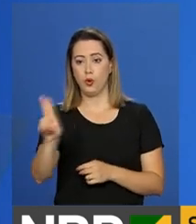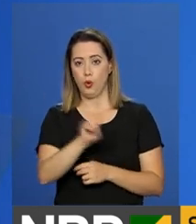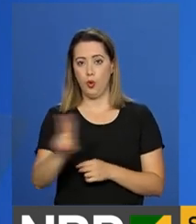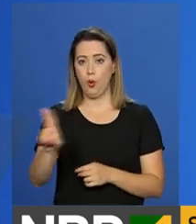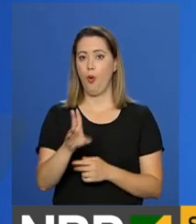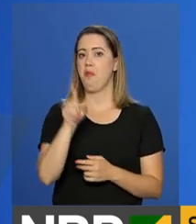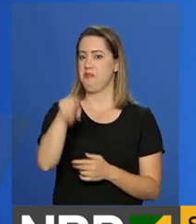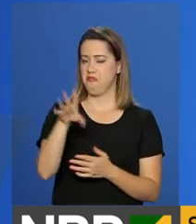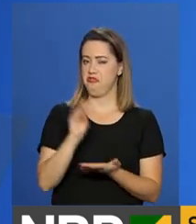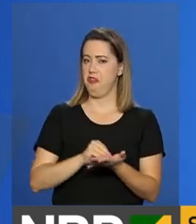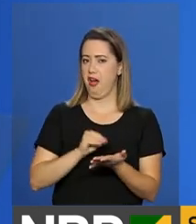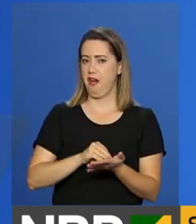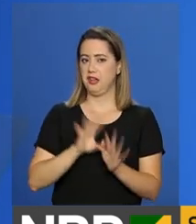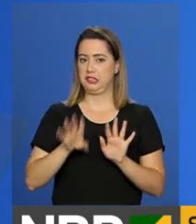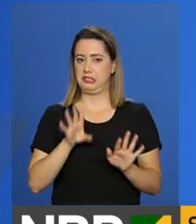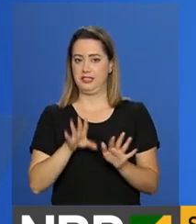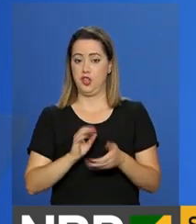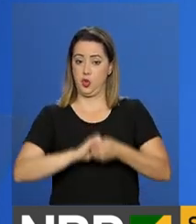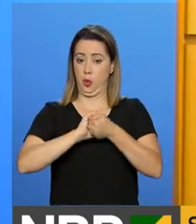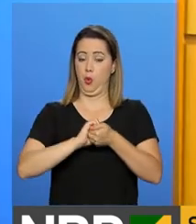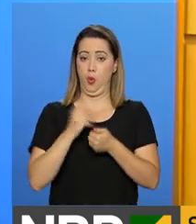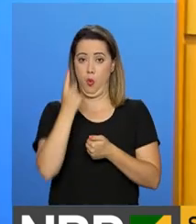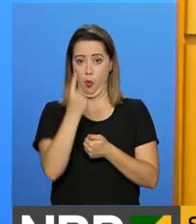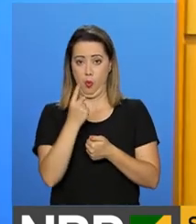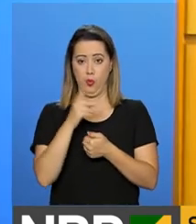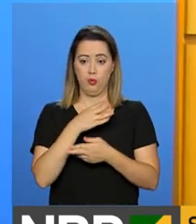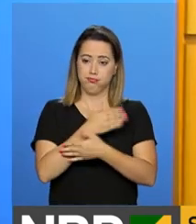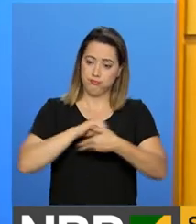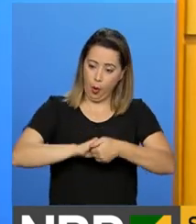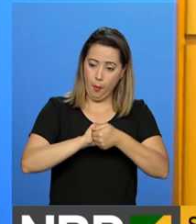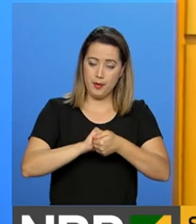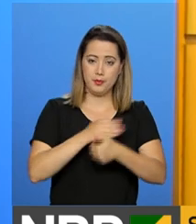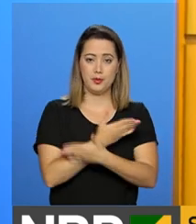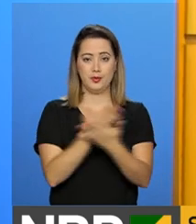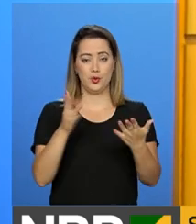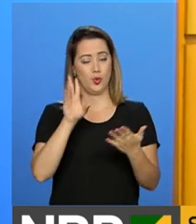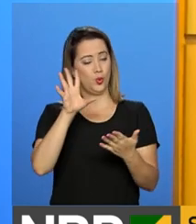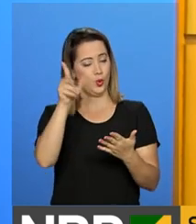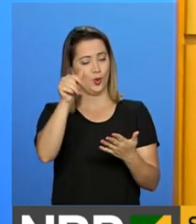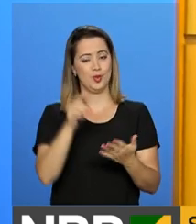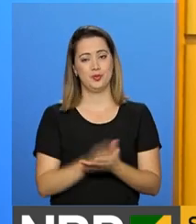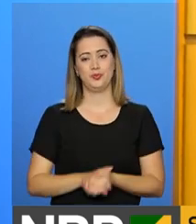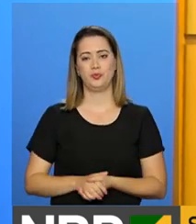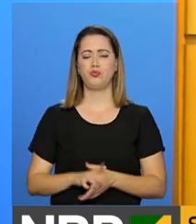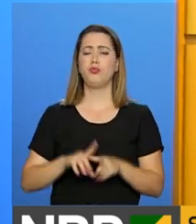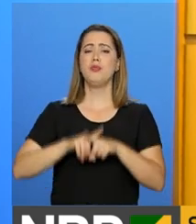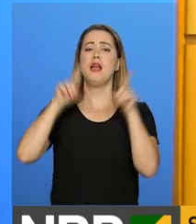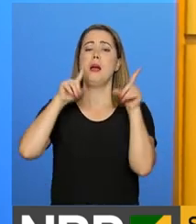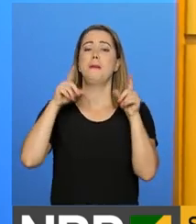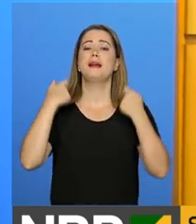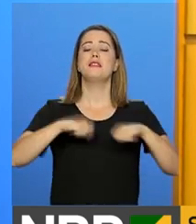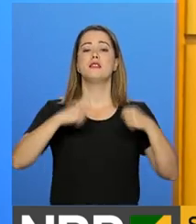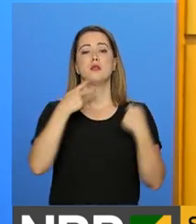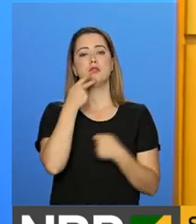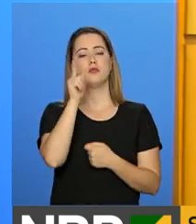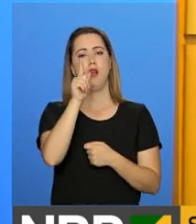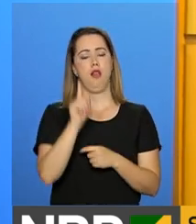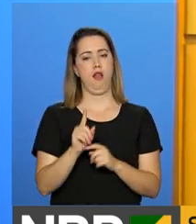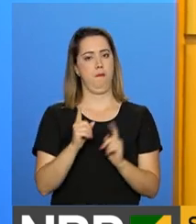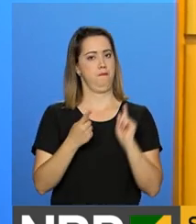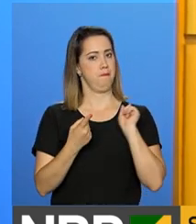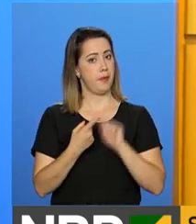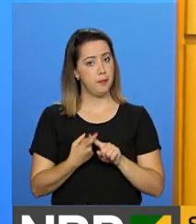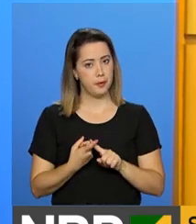Eu não conheço isso. Mas eu quero dizer que é interessante, um primeiro registro que eu quero fazer, viu,